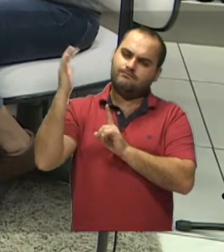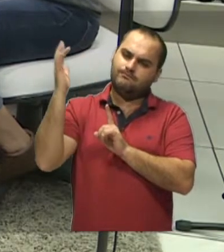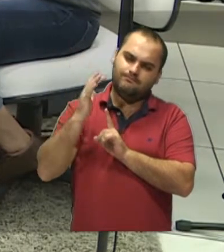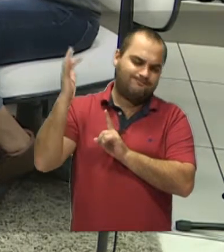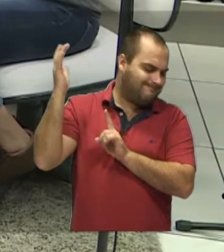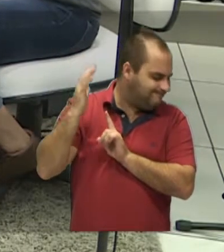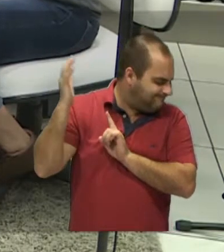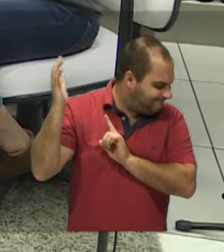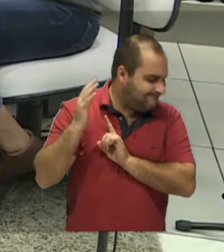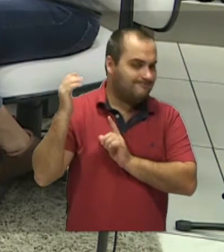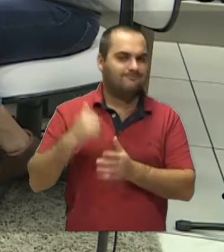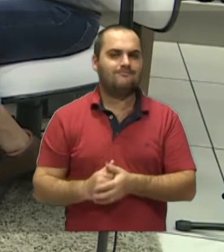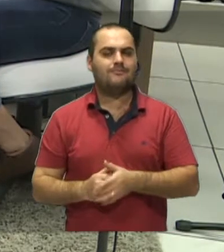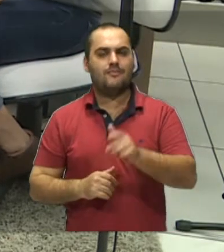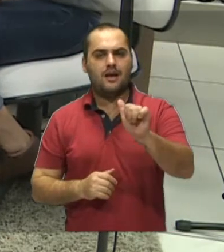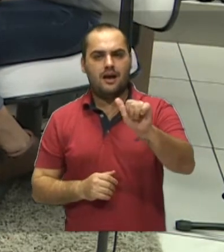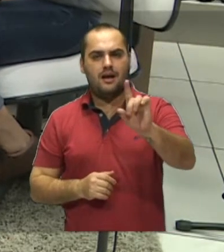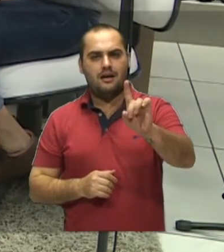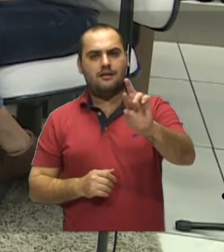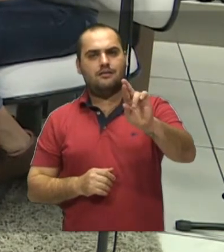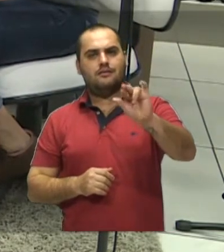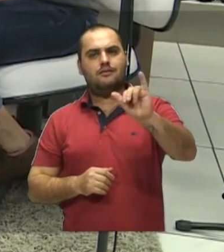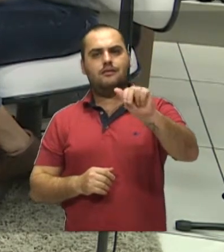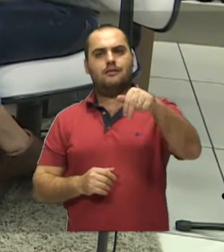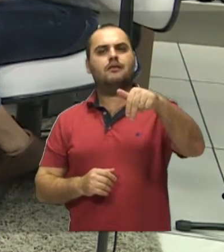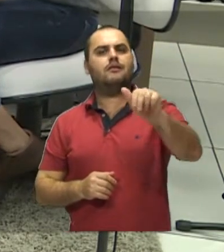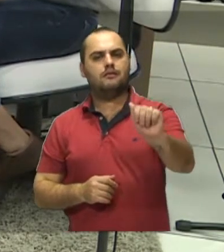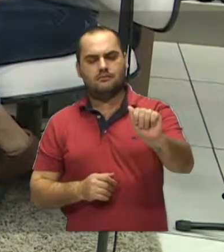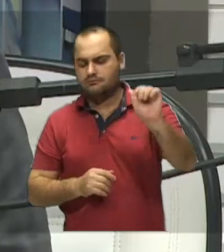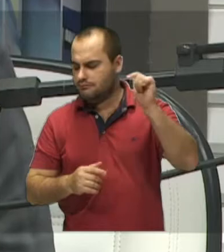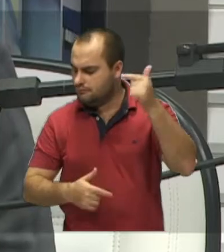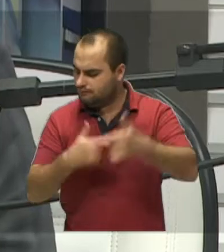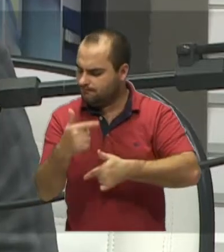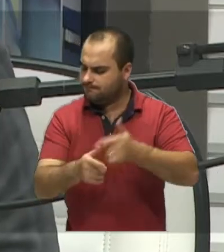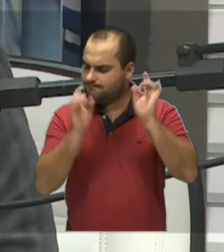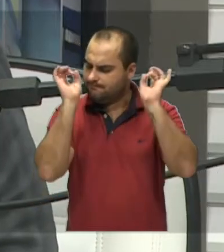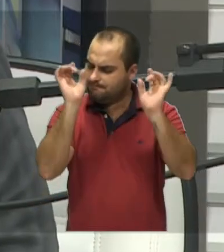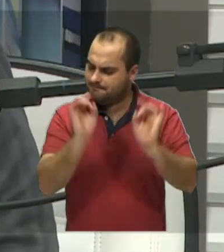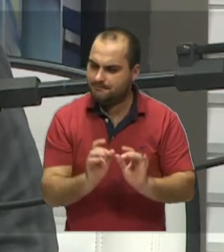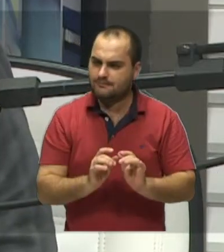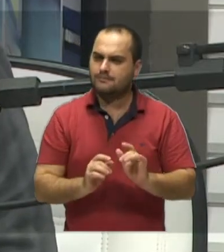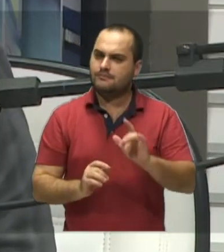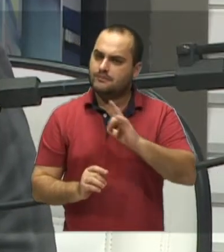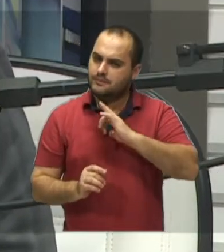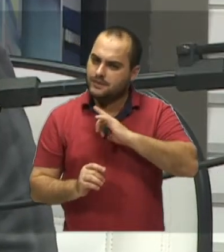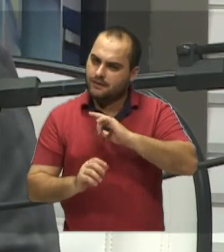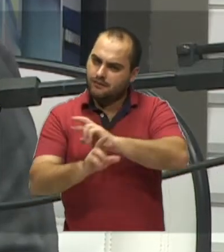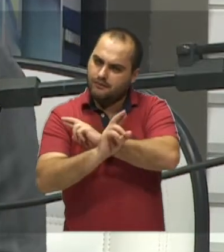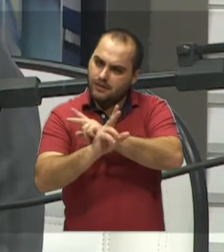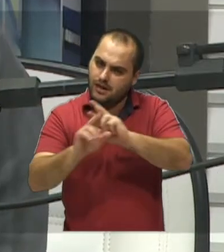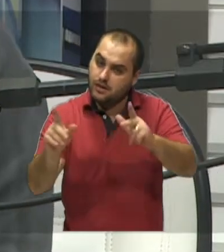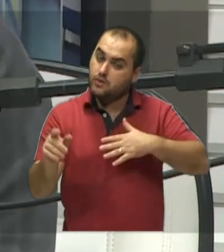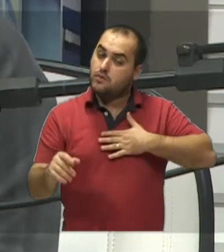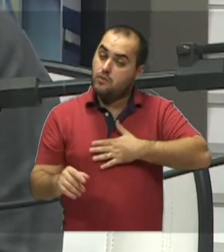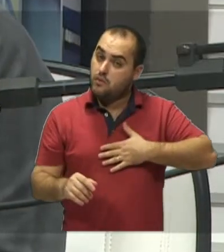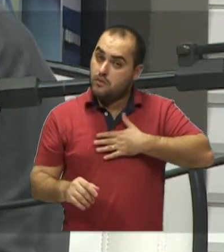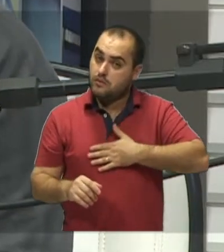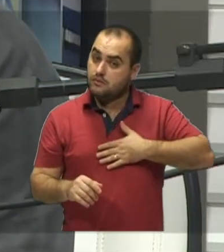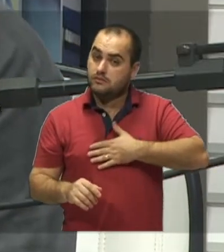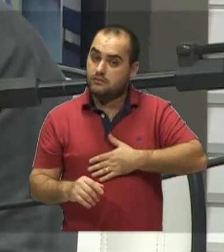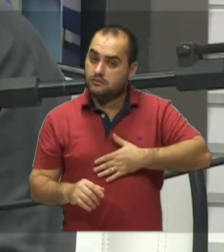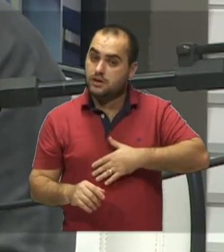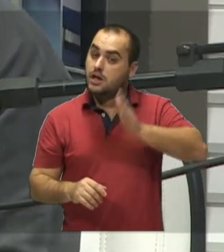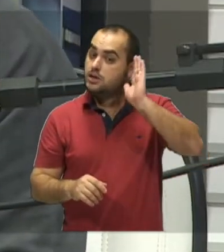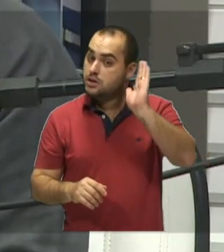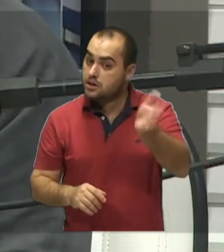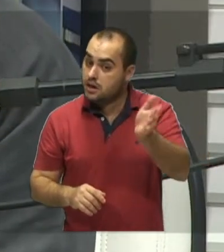Monte. Eu acho o trabalho da Adriana Calcanhoto como compositora um trabalho fenomenal. Tem muitos trabalhos que eu gosto bastante, fora os compositores que a